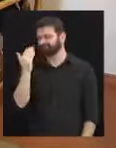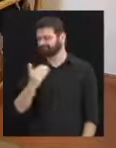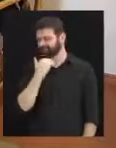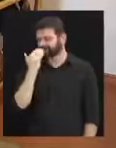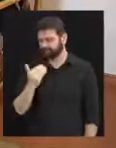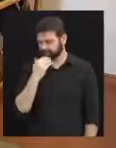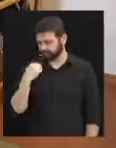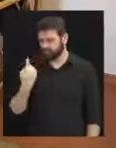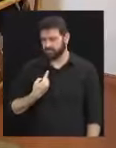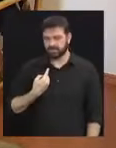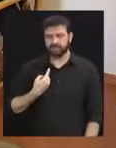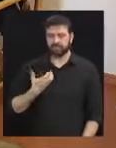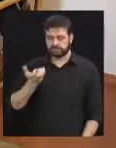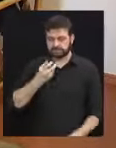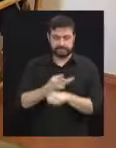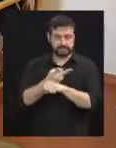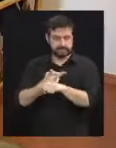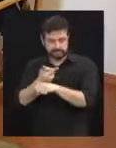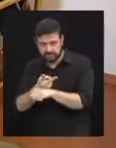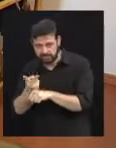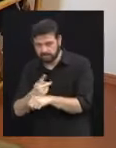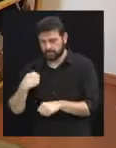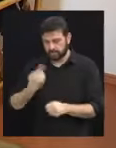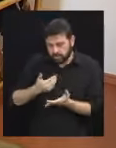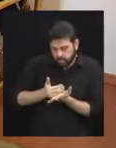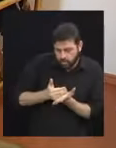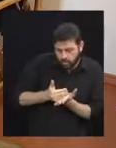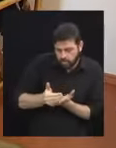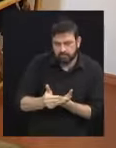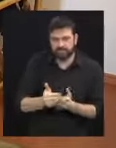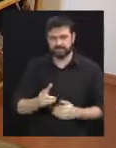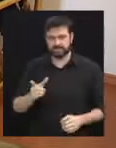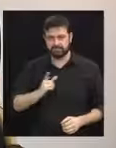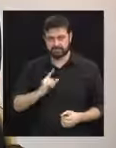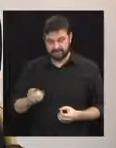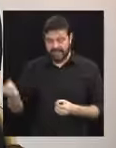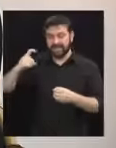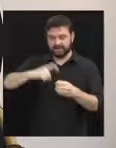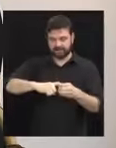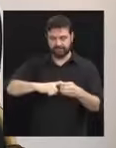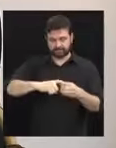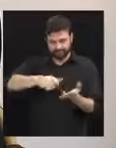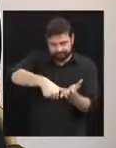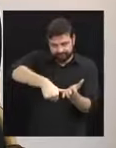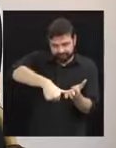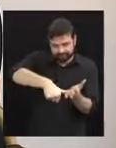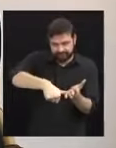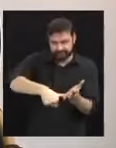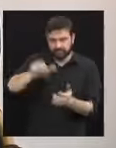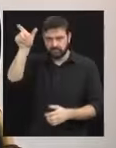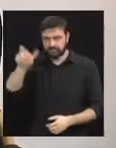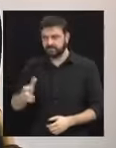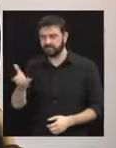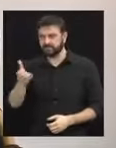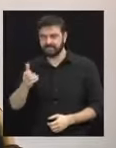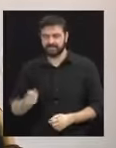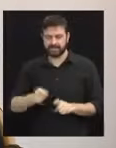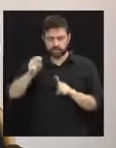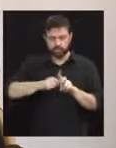uma busca doadores por isso? Eventuais. Isso, agora nós vamos também começar em busca de associados, né? A pessoa pode fazer o cadastro e